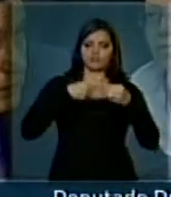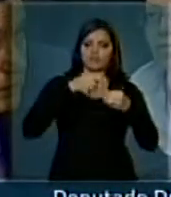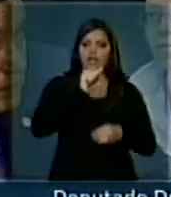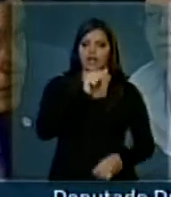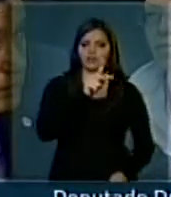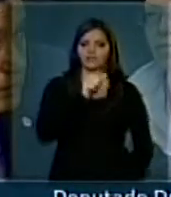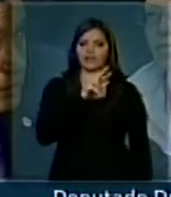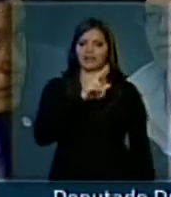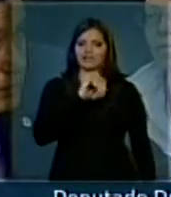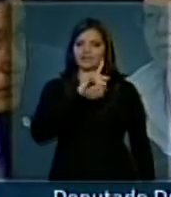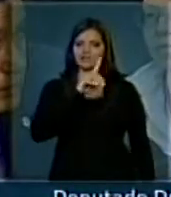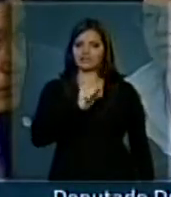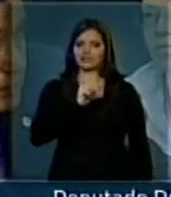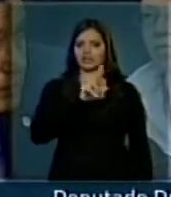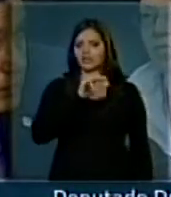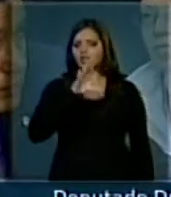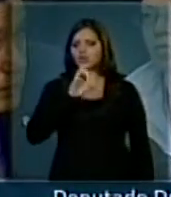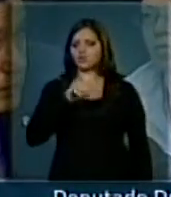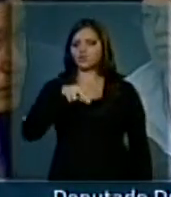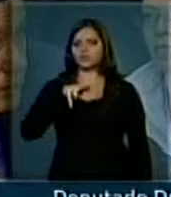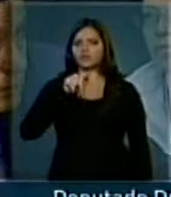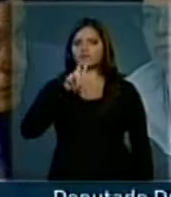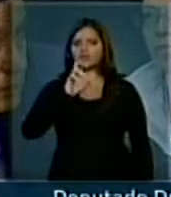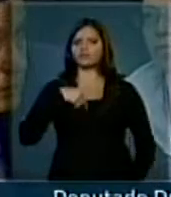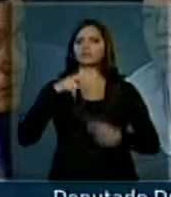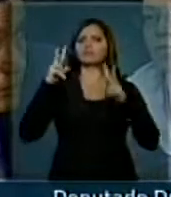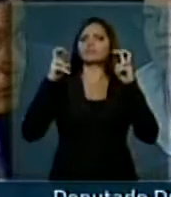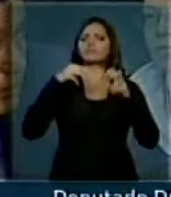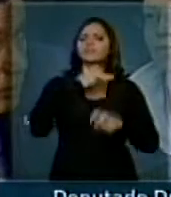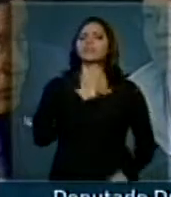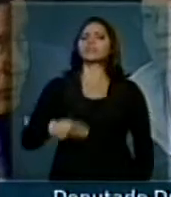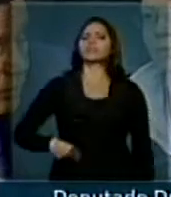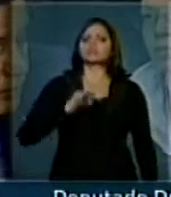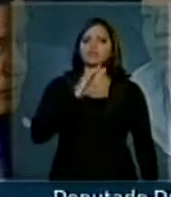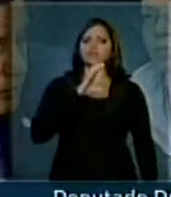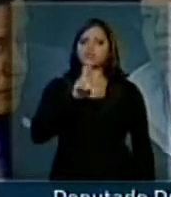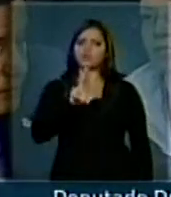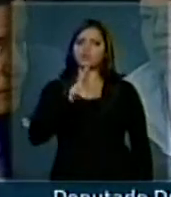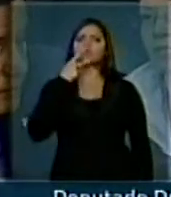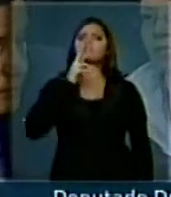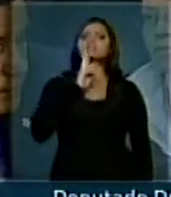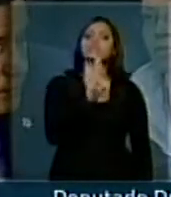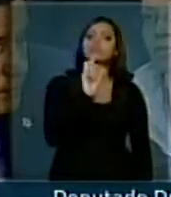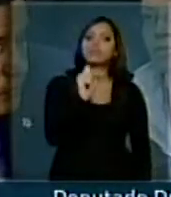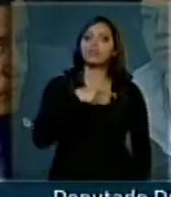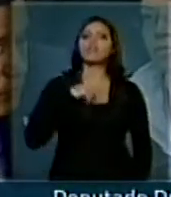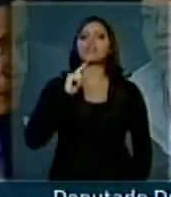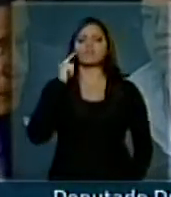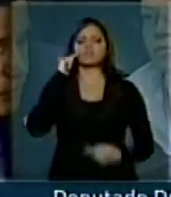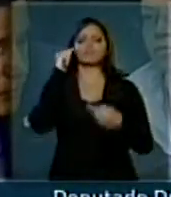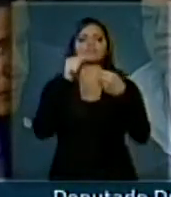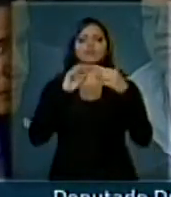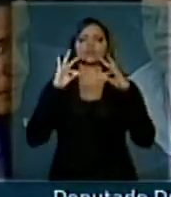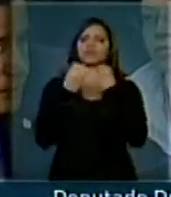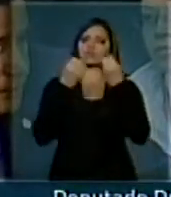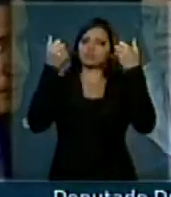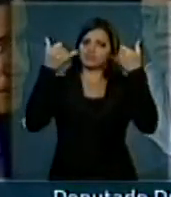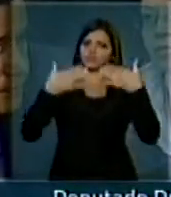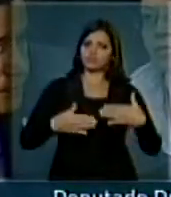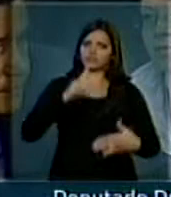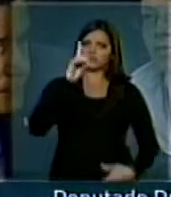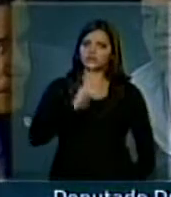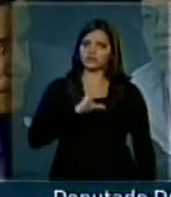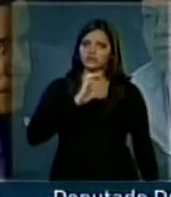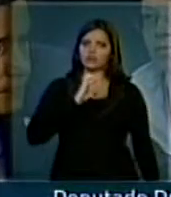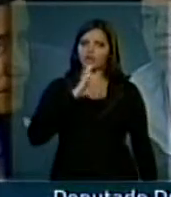Negro. Abre aspas, o ministro do Tribunal de Contas. Por essa razão, coloco-me de acordo com a colocação feita pelo diretor